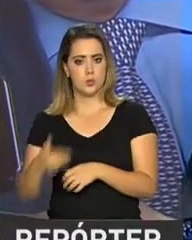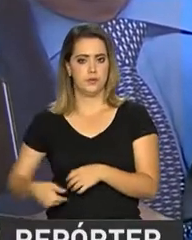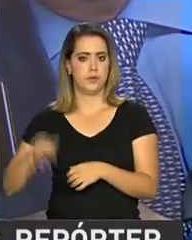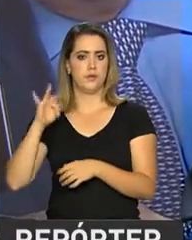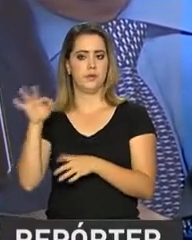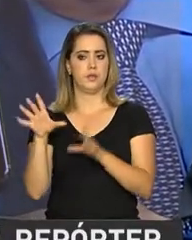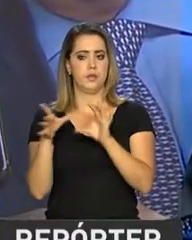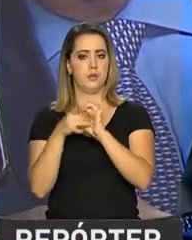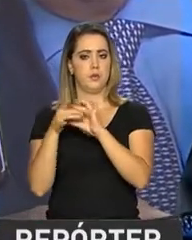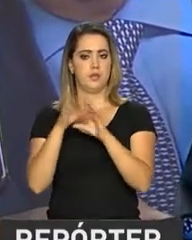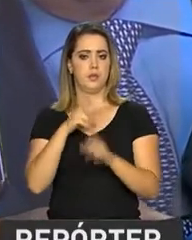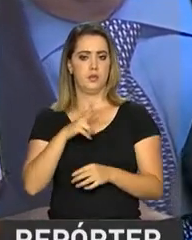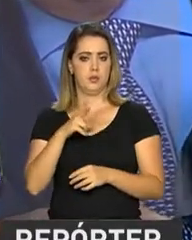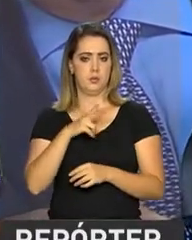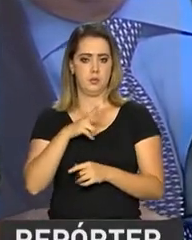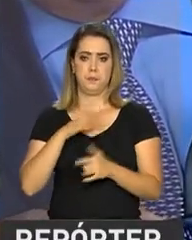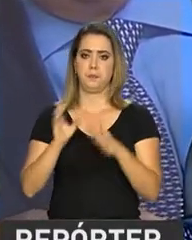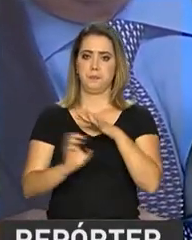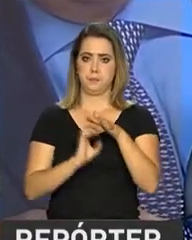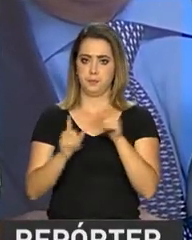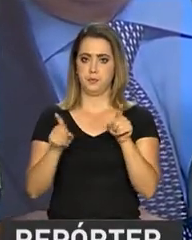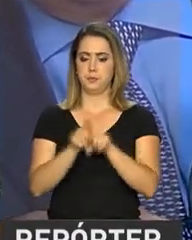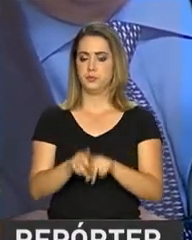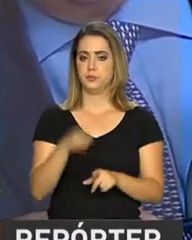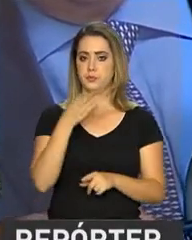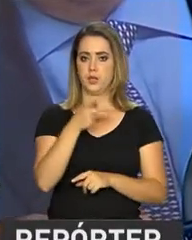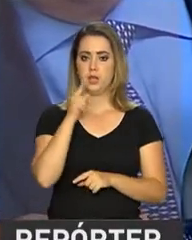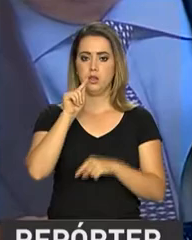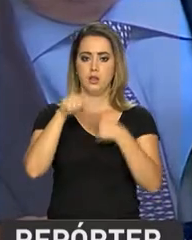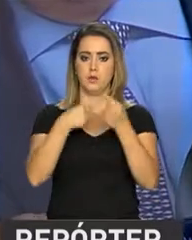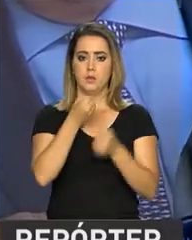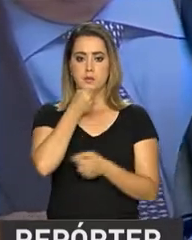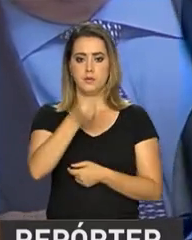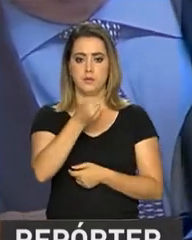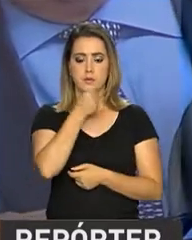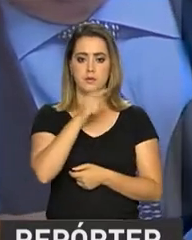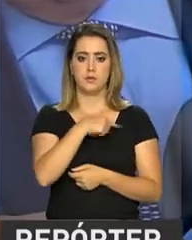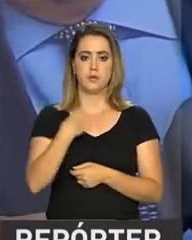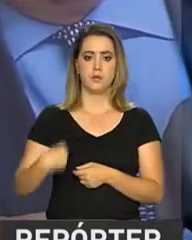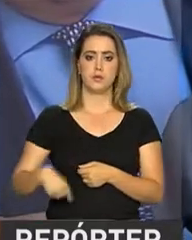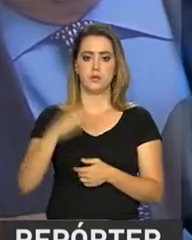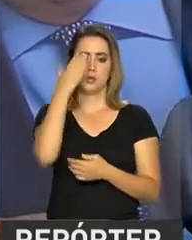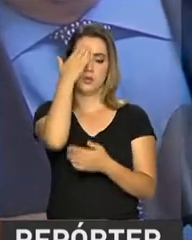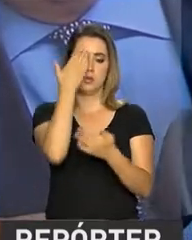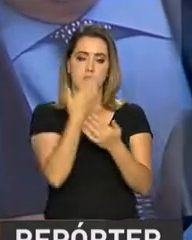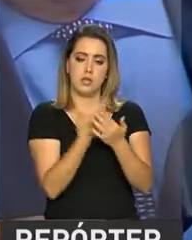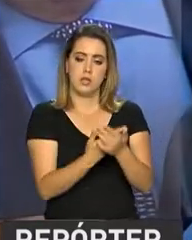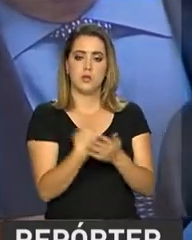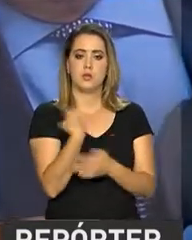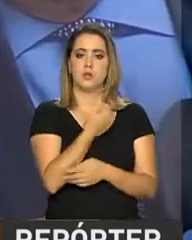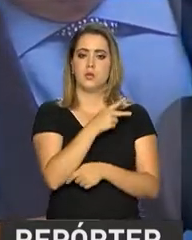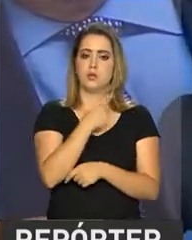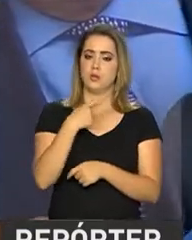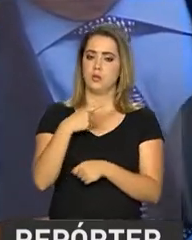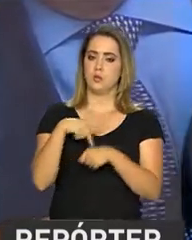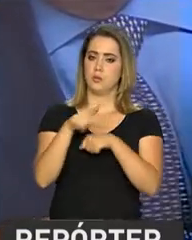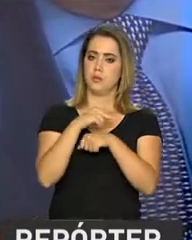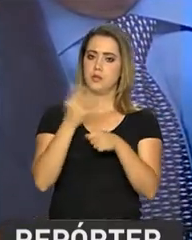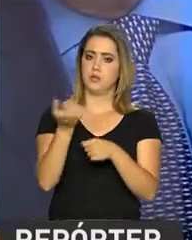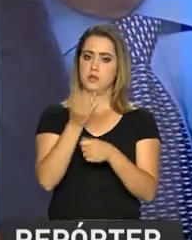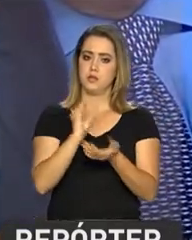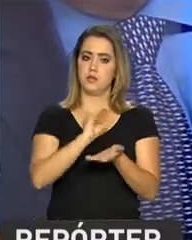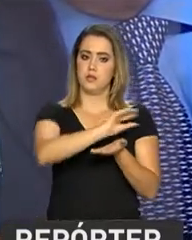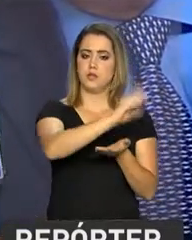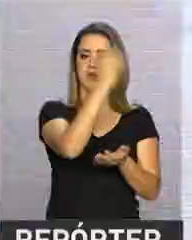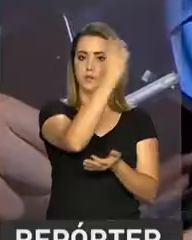Depois dos encontros, o presidente afirmou aos jornalistas que os chineses demonstraram confiança e interesse em investir